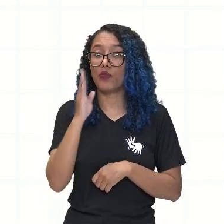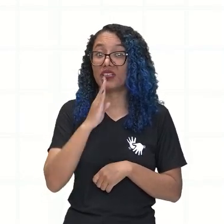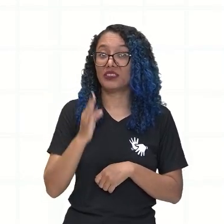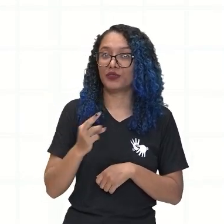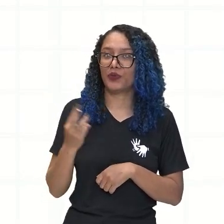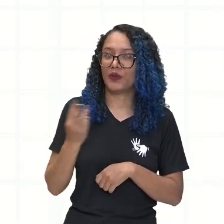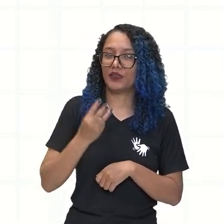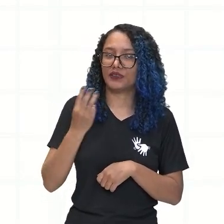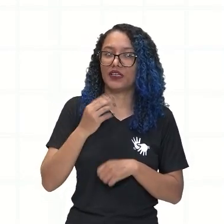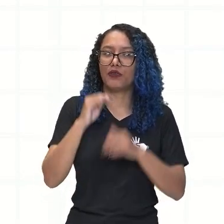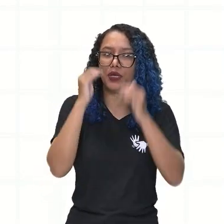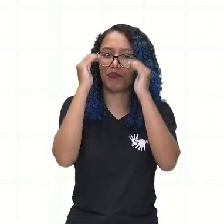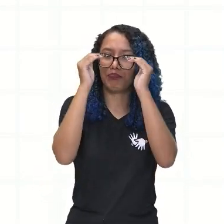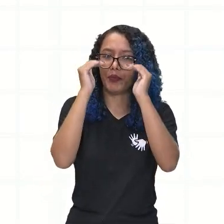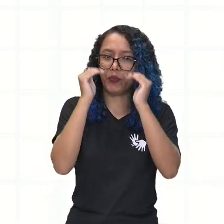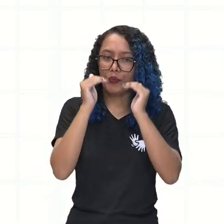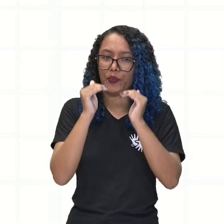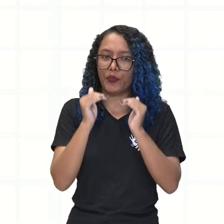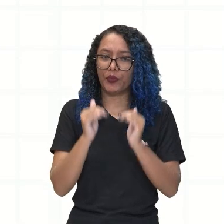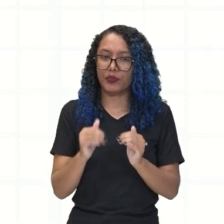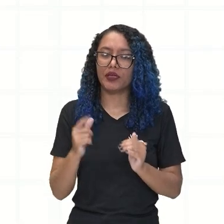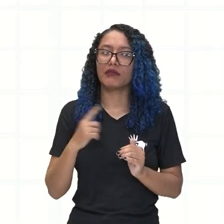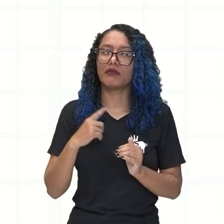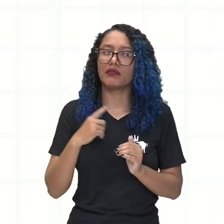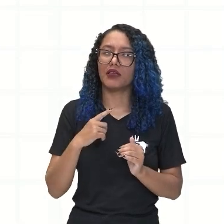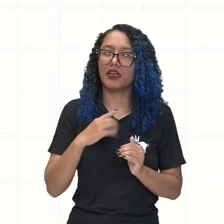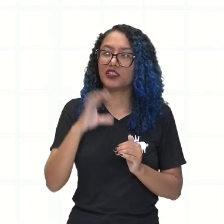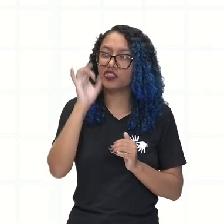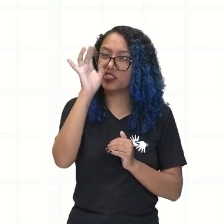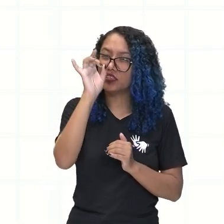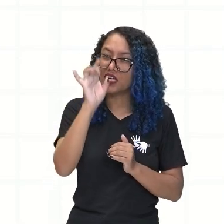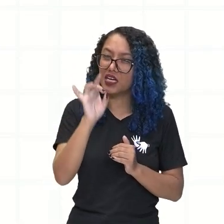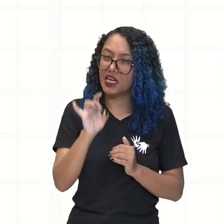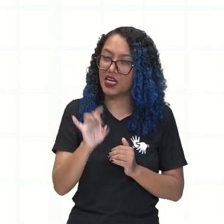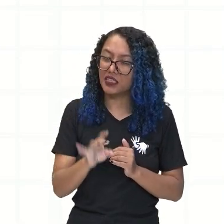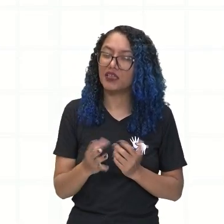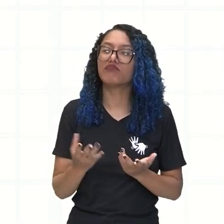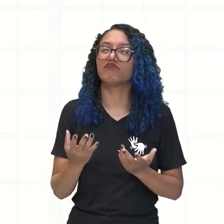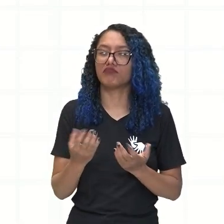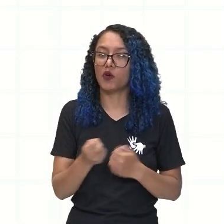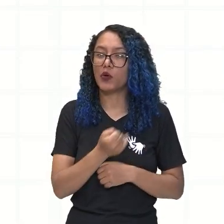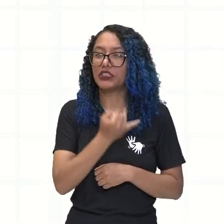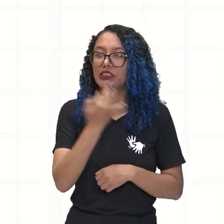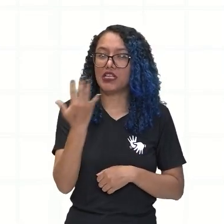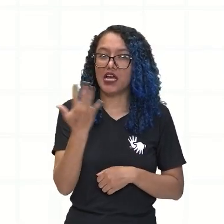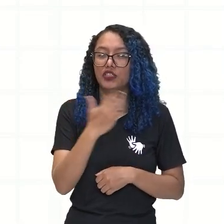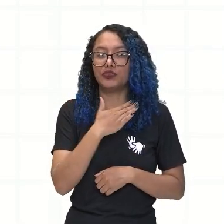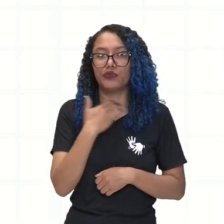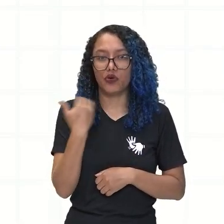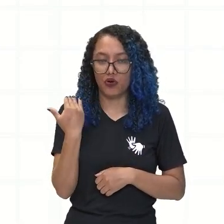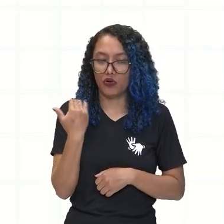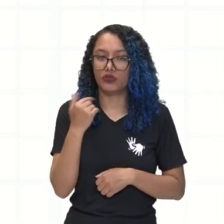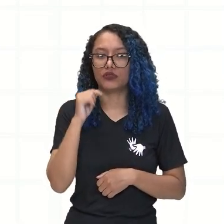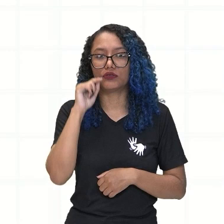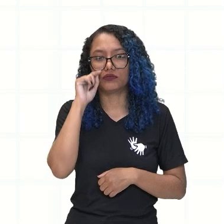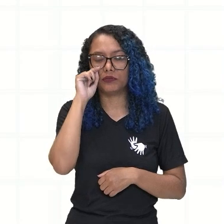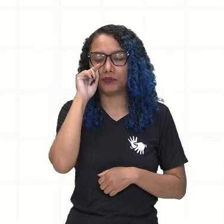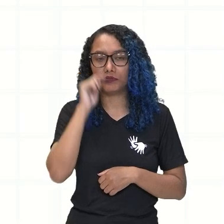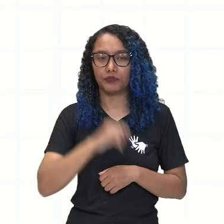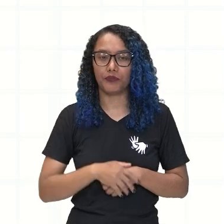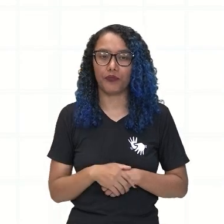ver as informações do número de óbitos, ok? Então, nota que o infográfico ele vai